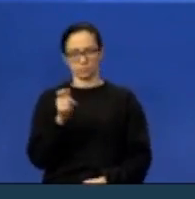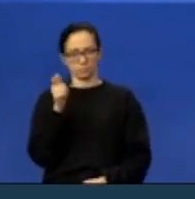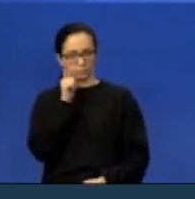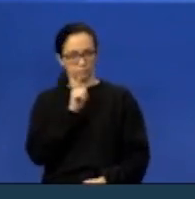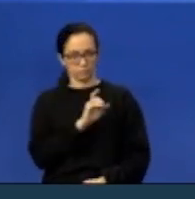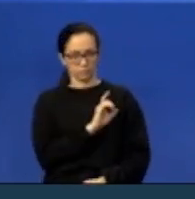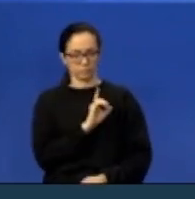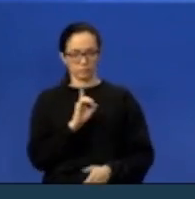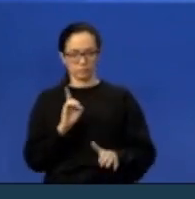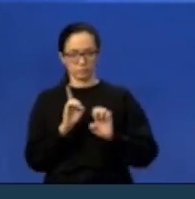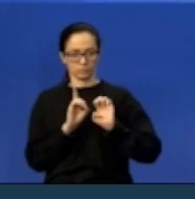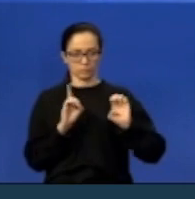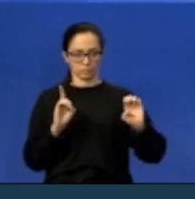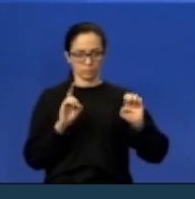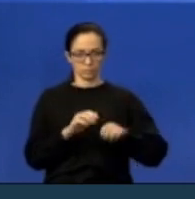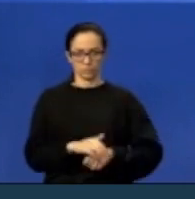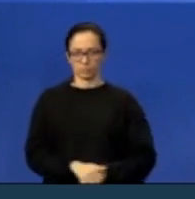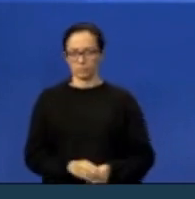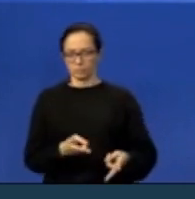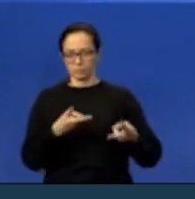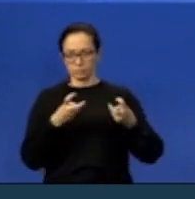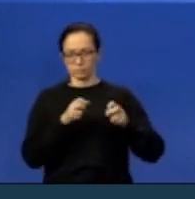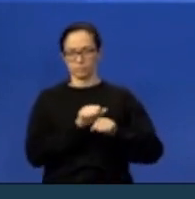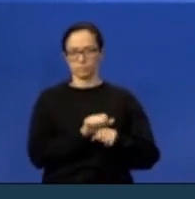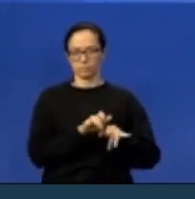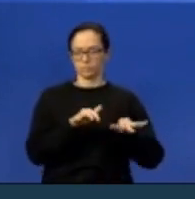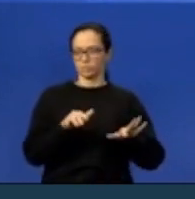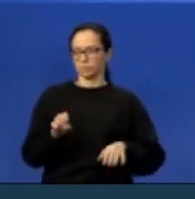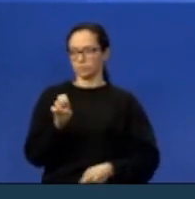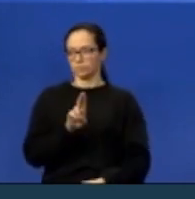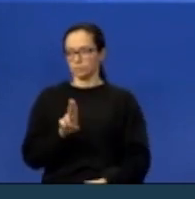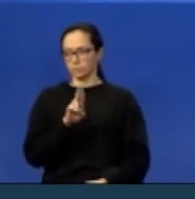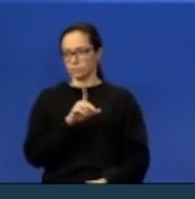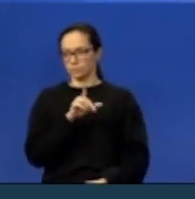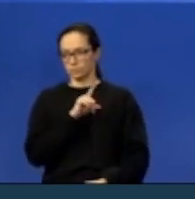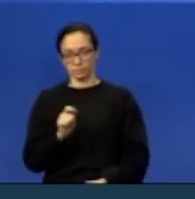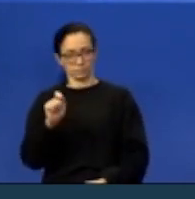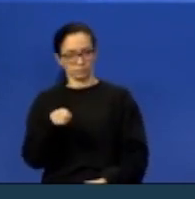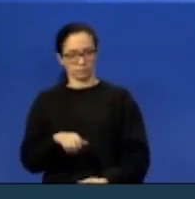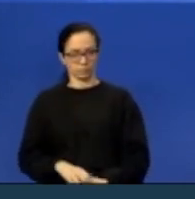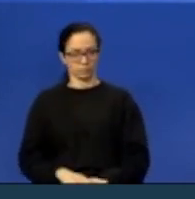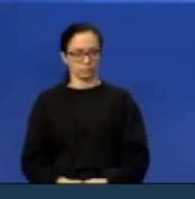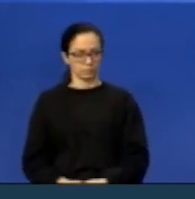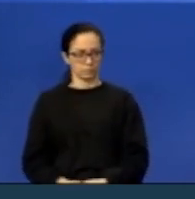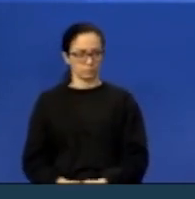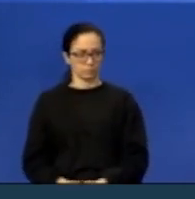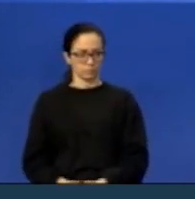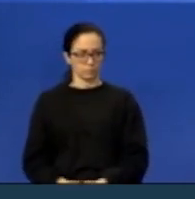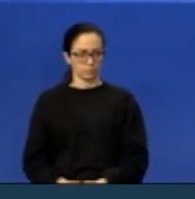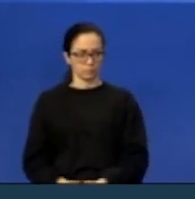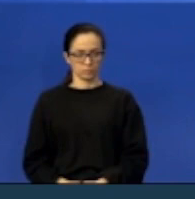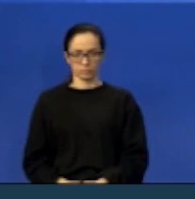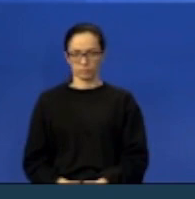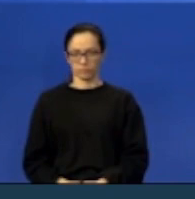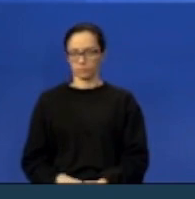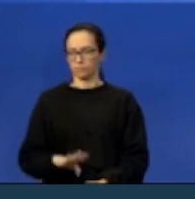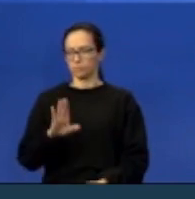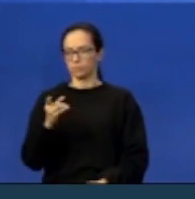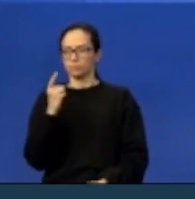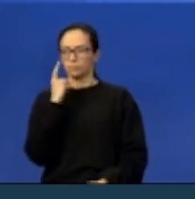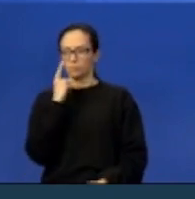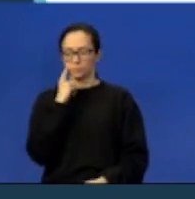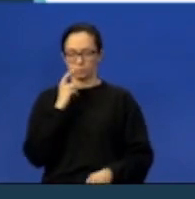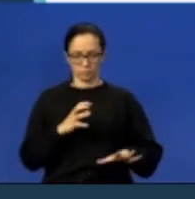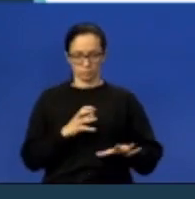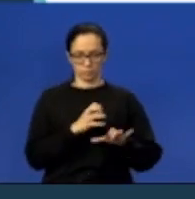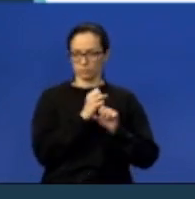e esquerdo através das suas ramificações, que é o próximo item do slide anterior. Então, a gente tem, a partir do feixe de